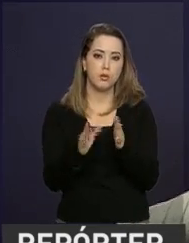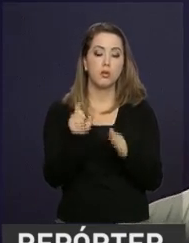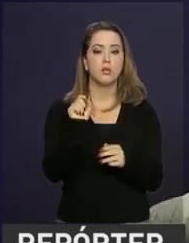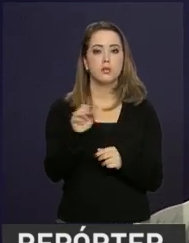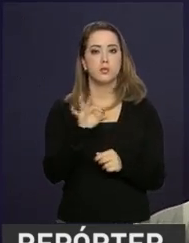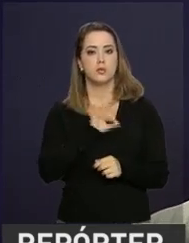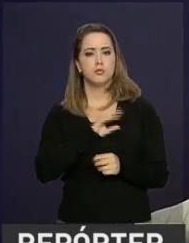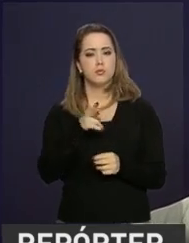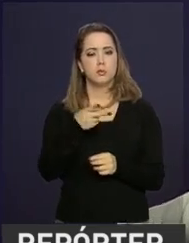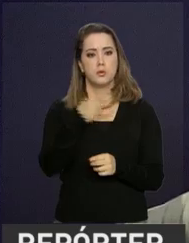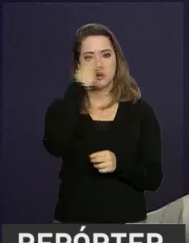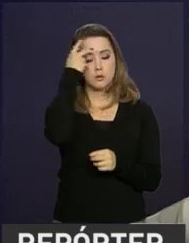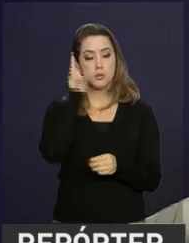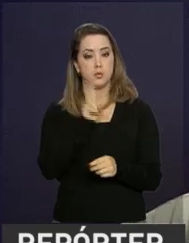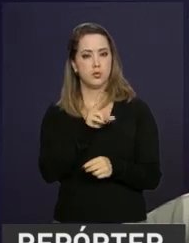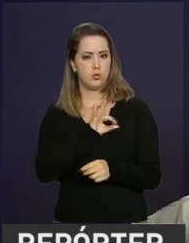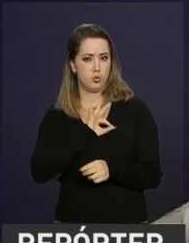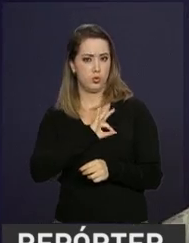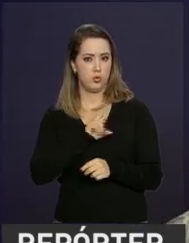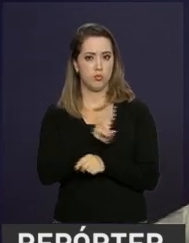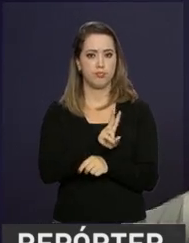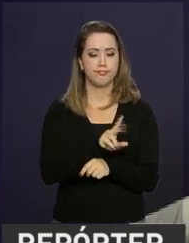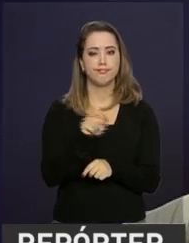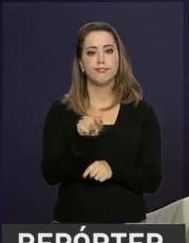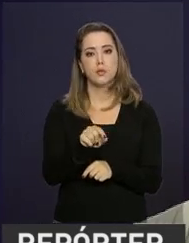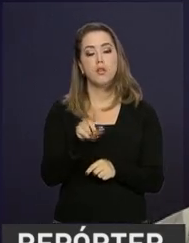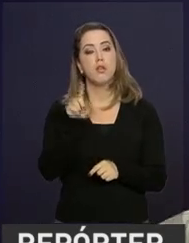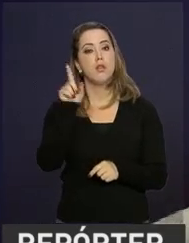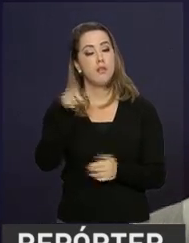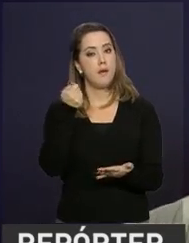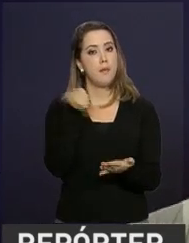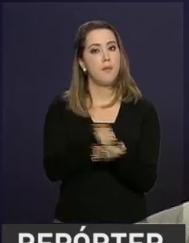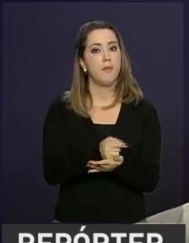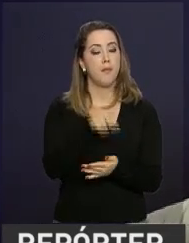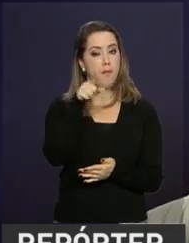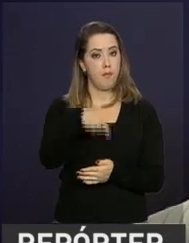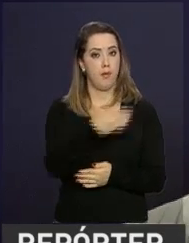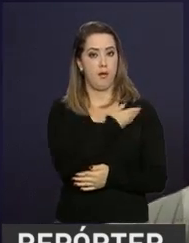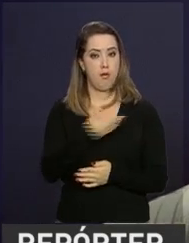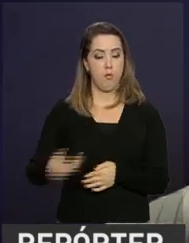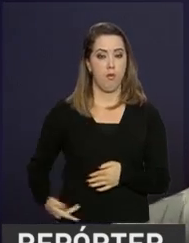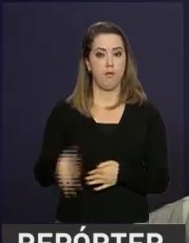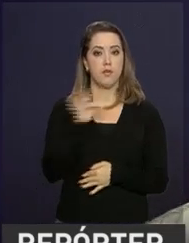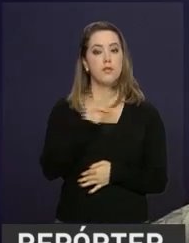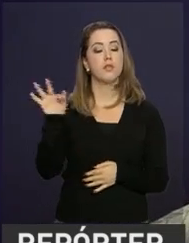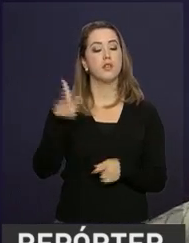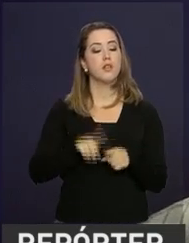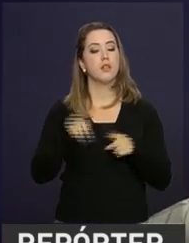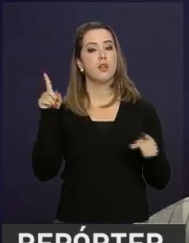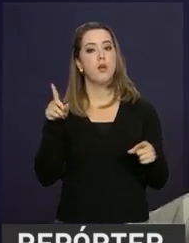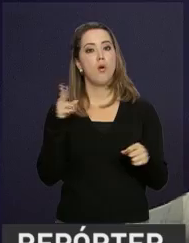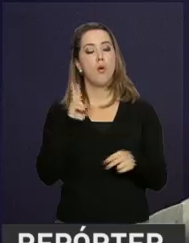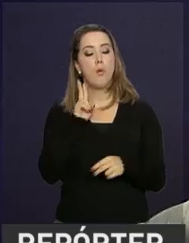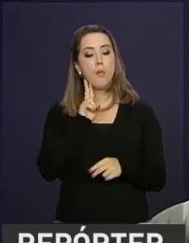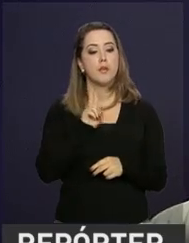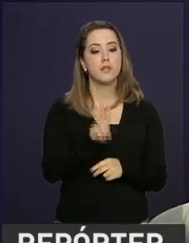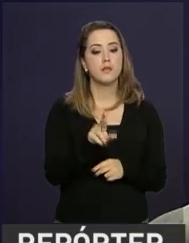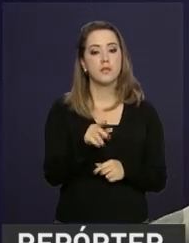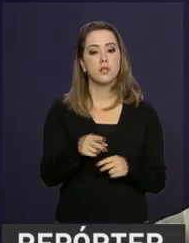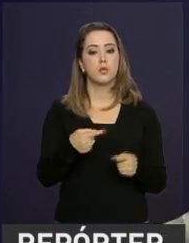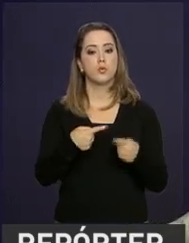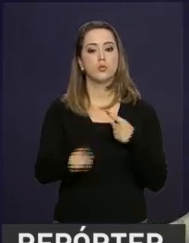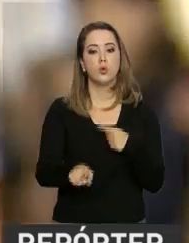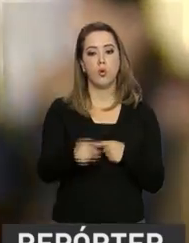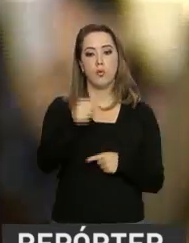efetivo quem vai fazer o convênio e pagar será a união mais direcionado Ao Combate à